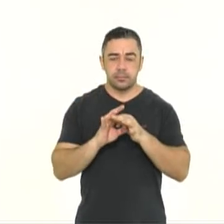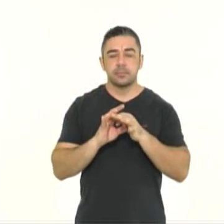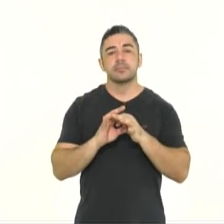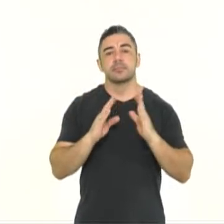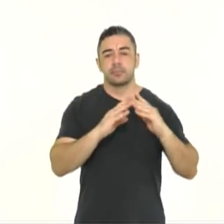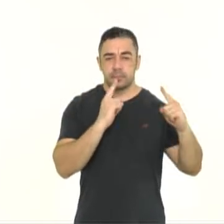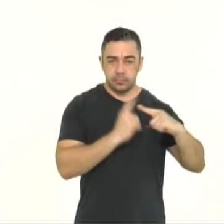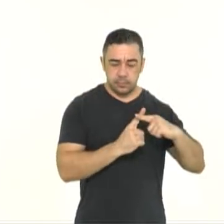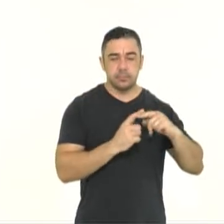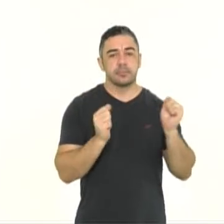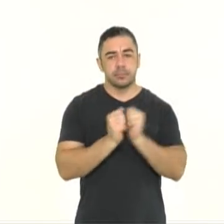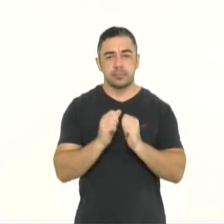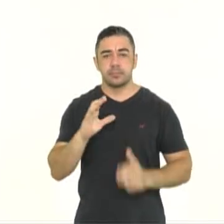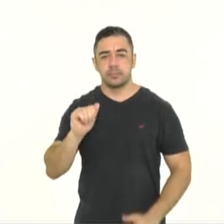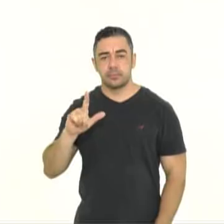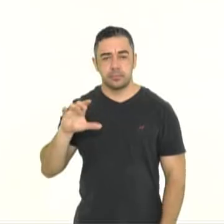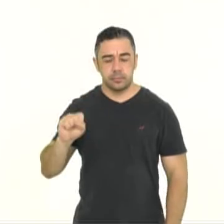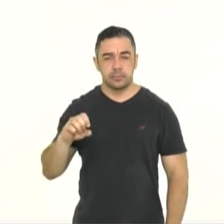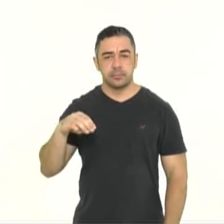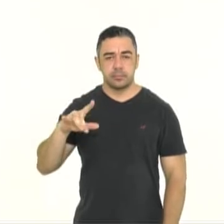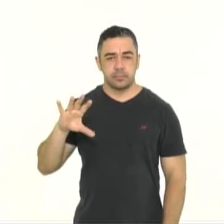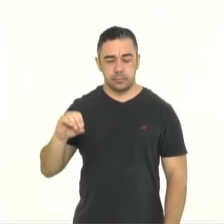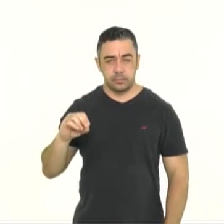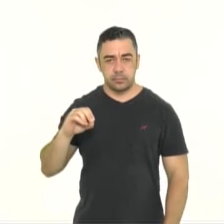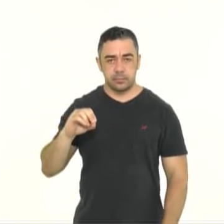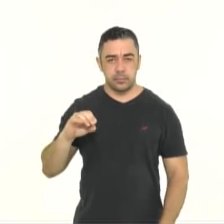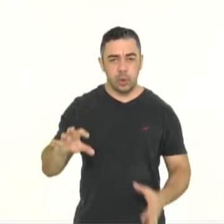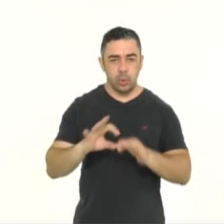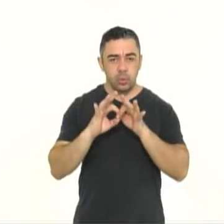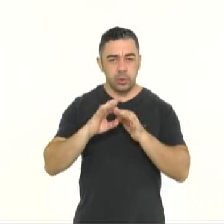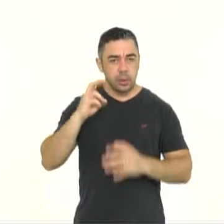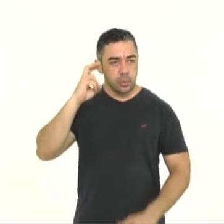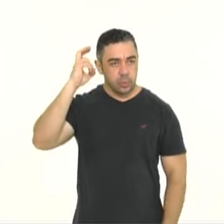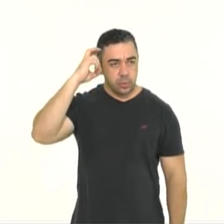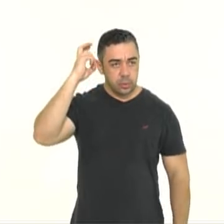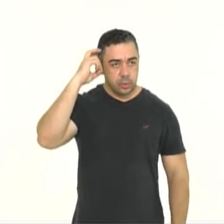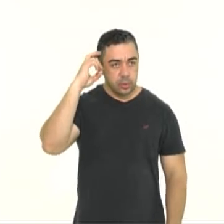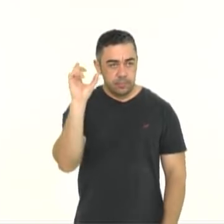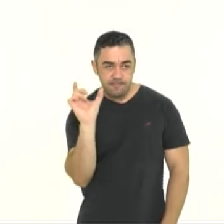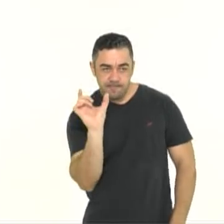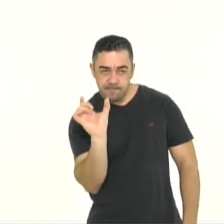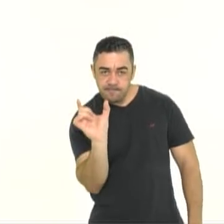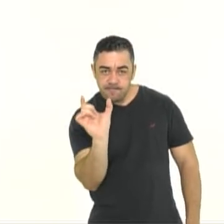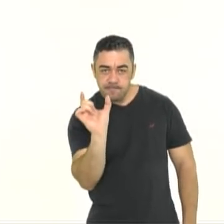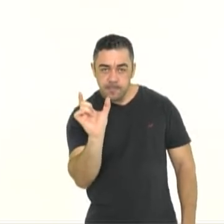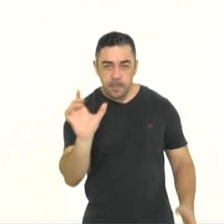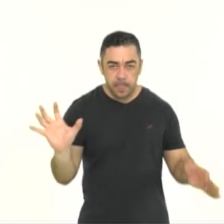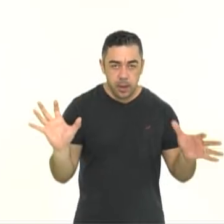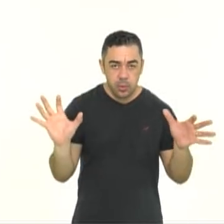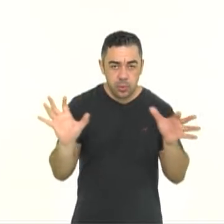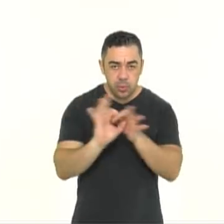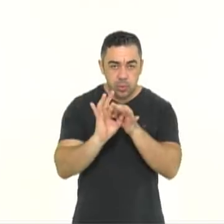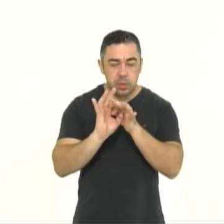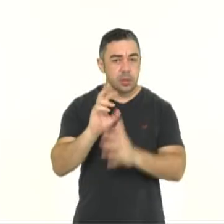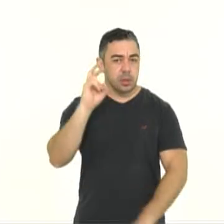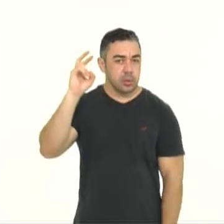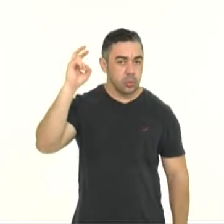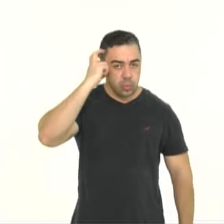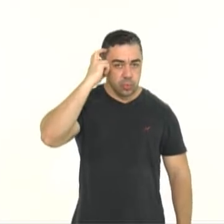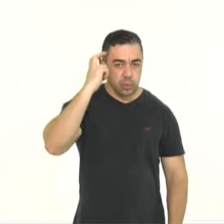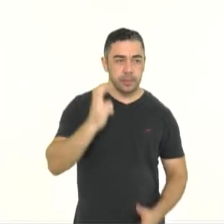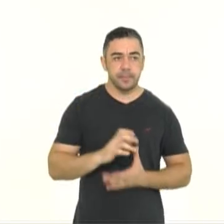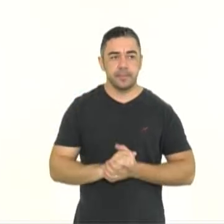na consolidação do Império e unidade cultural. Eu acho que a palavra, conceito-chave para entendermos esse conteúdo é unidade